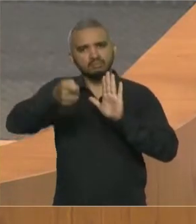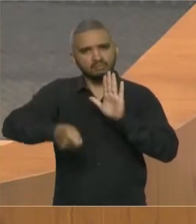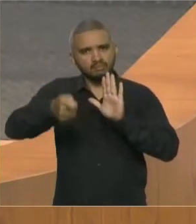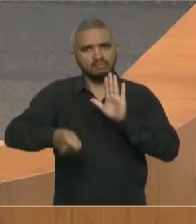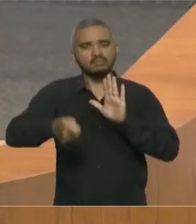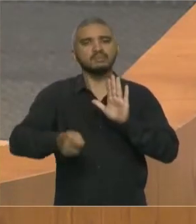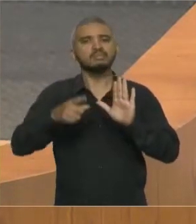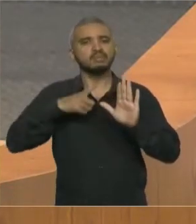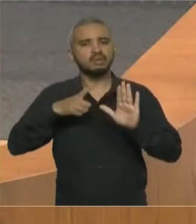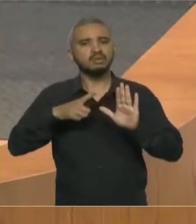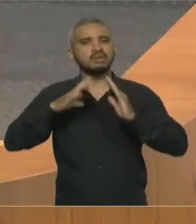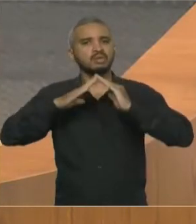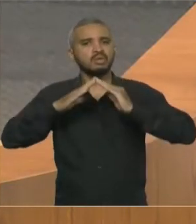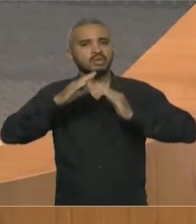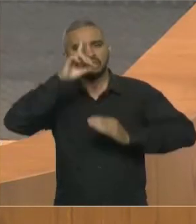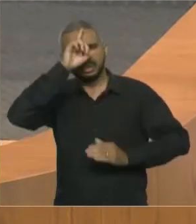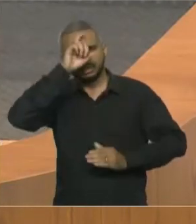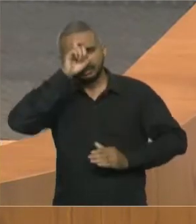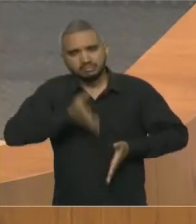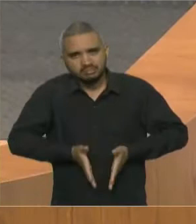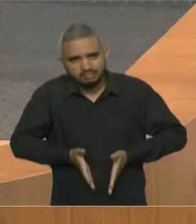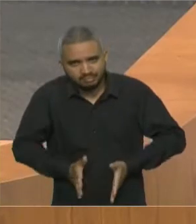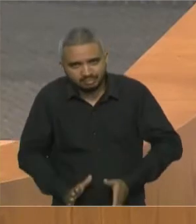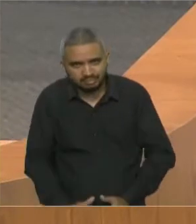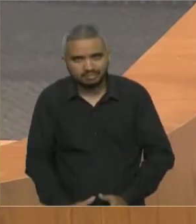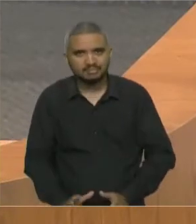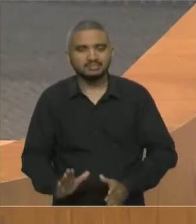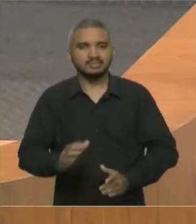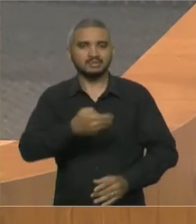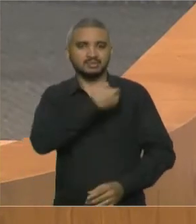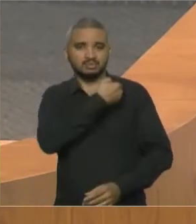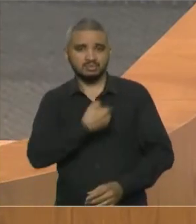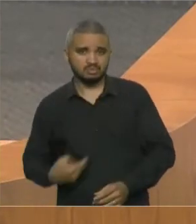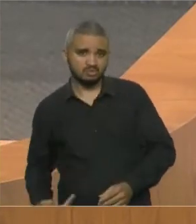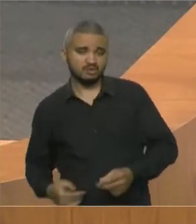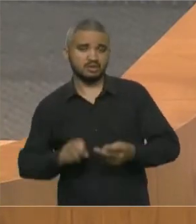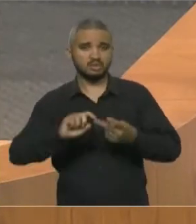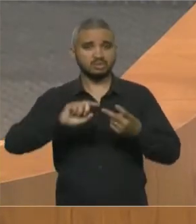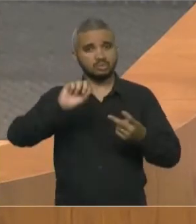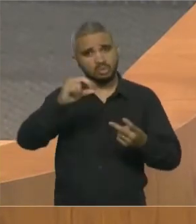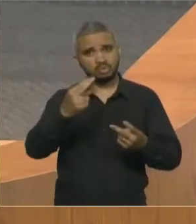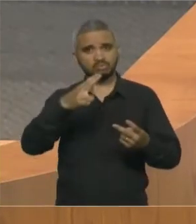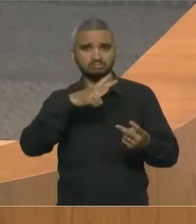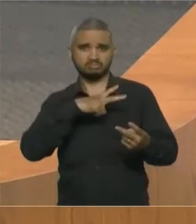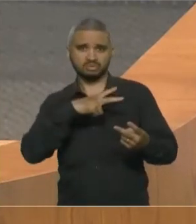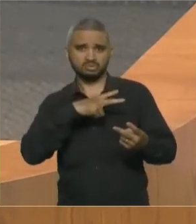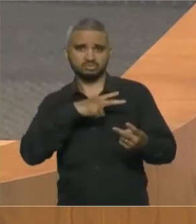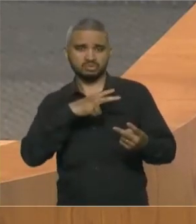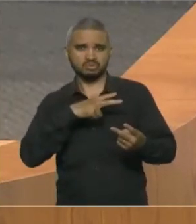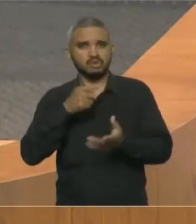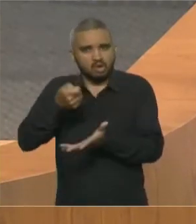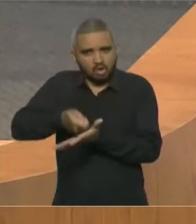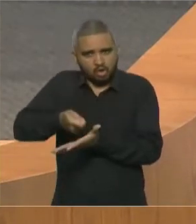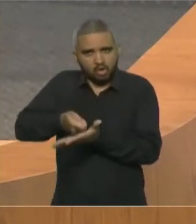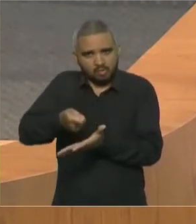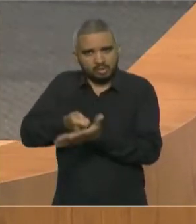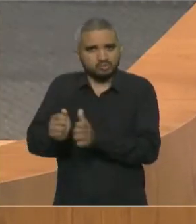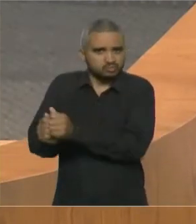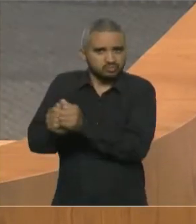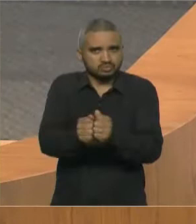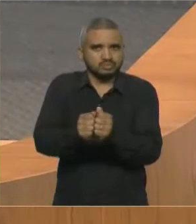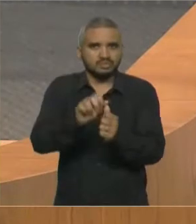nas maternidades, casa de parto, da rede pública e privada. Eu tive a oportunidade